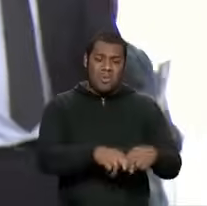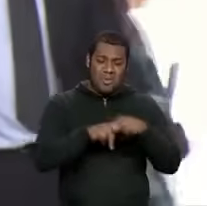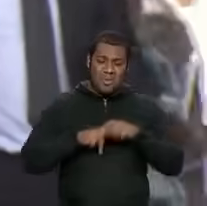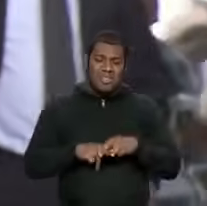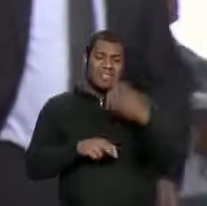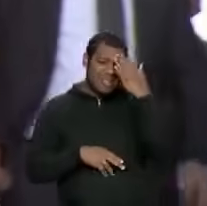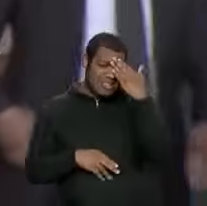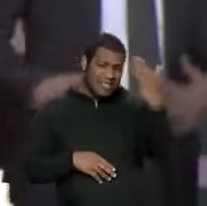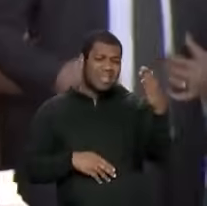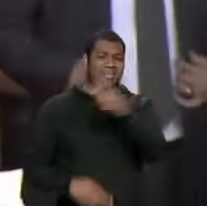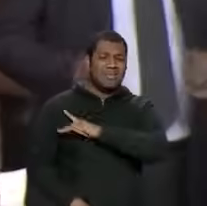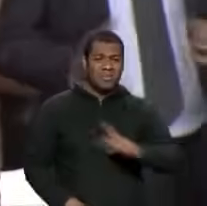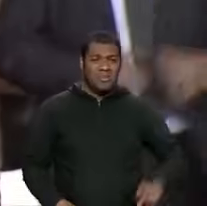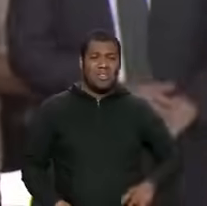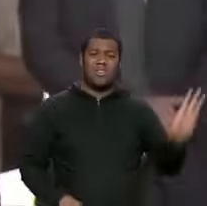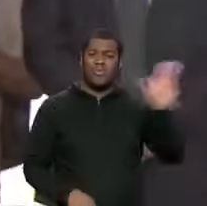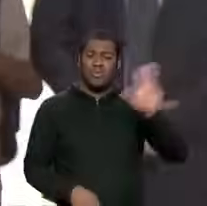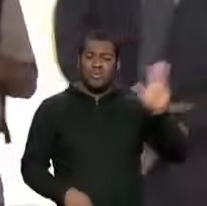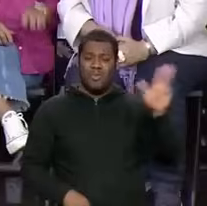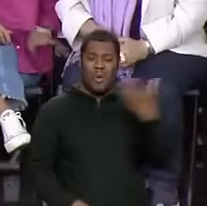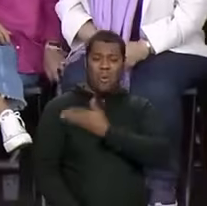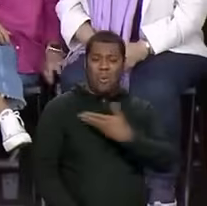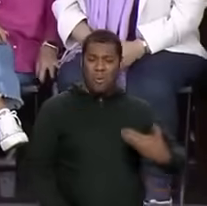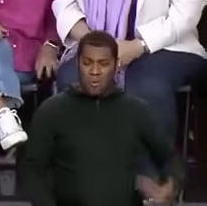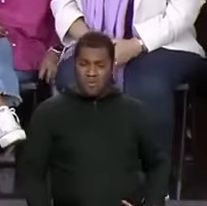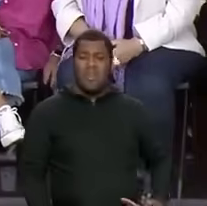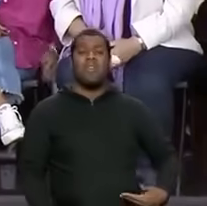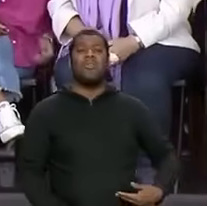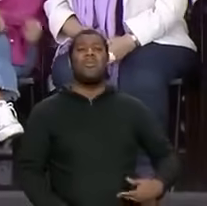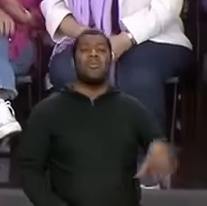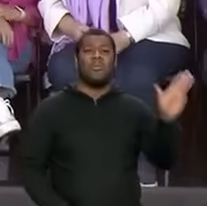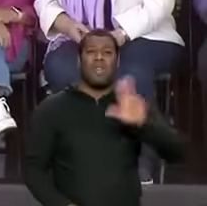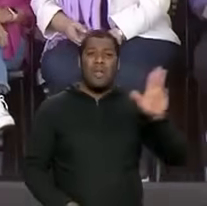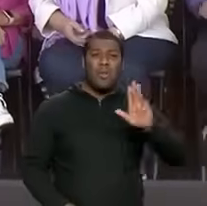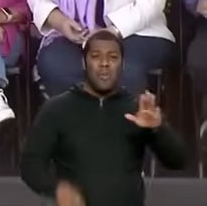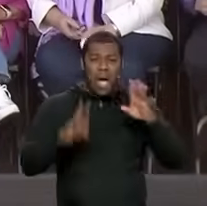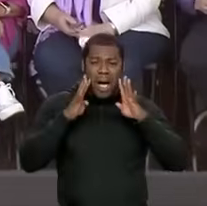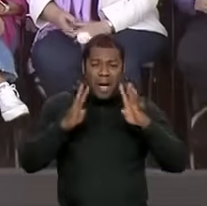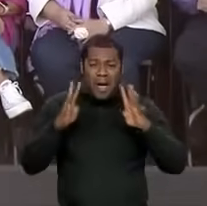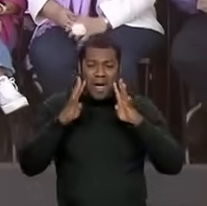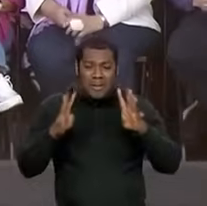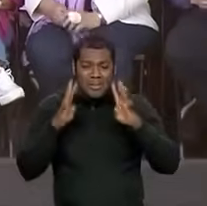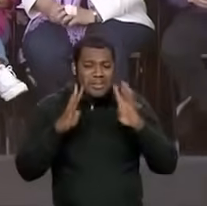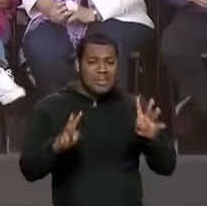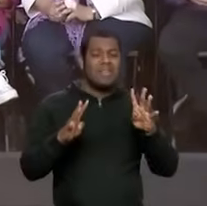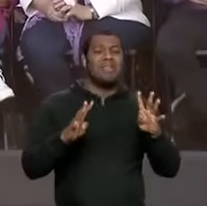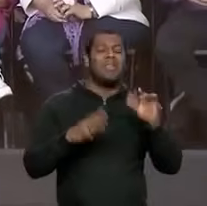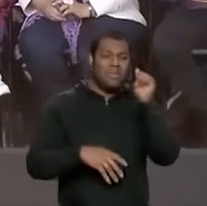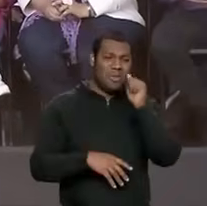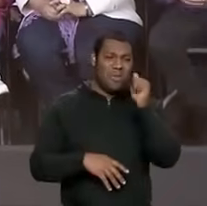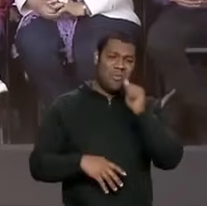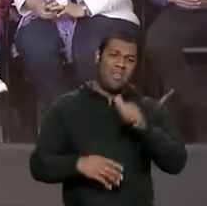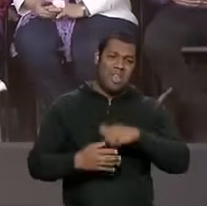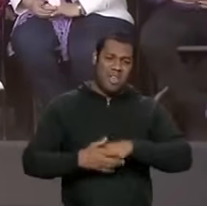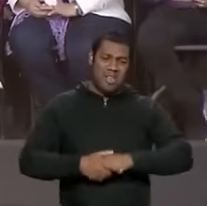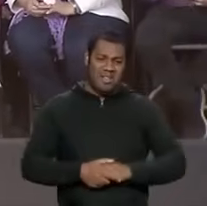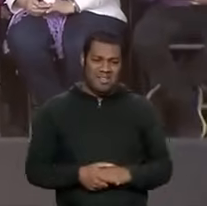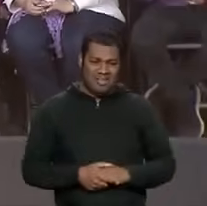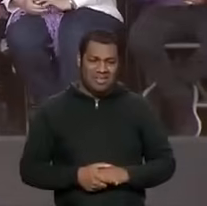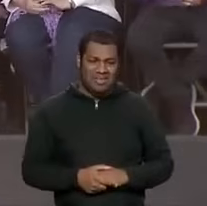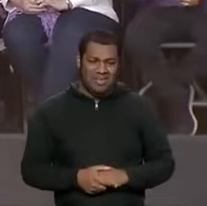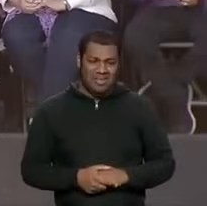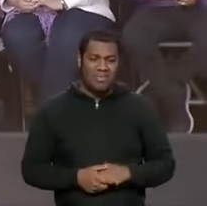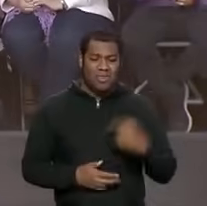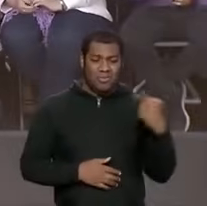ao seu governo por ter sido tão atencioso com todas nós Margarida ao receber a nossa